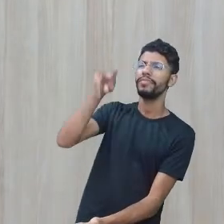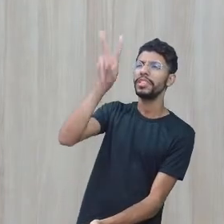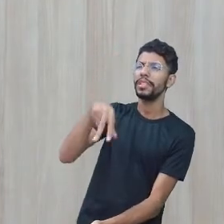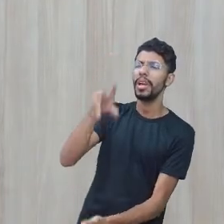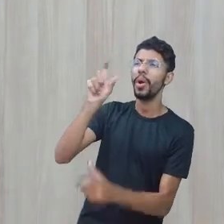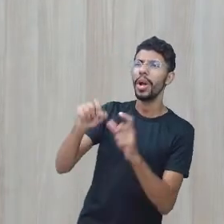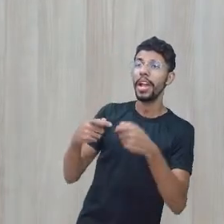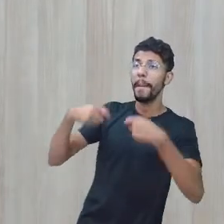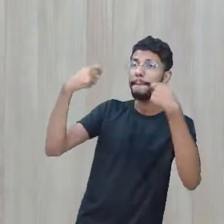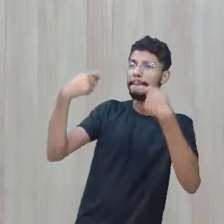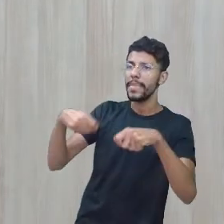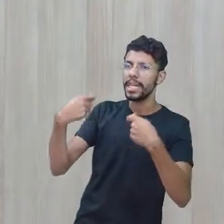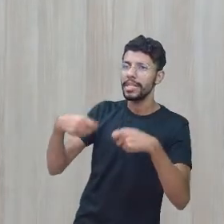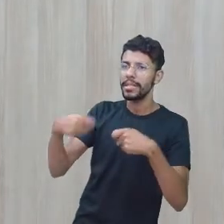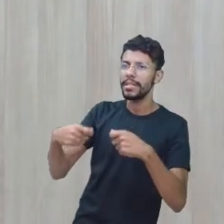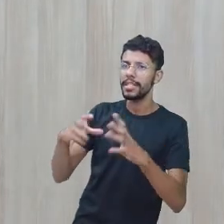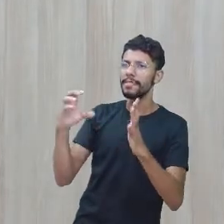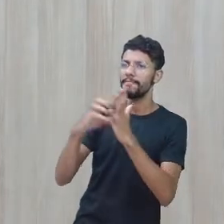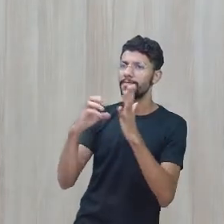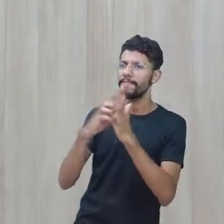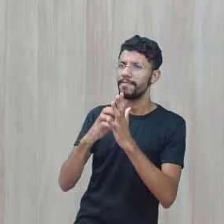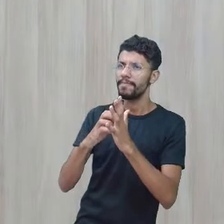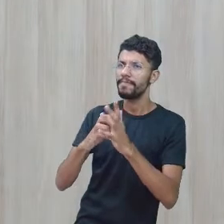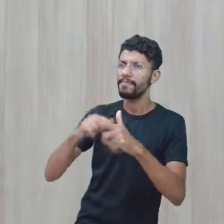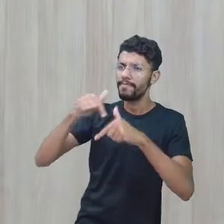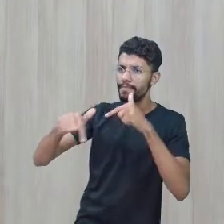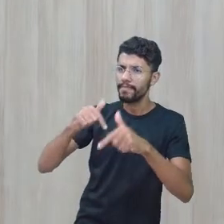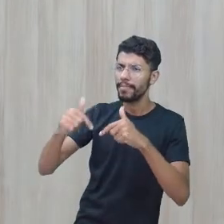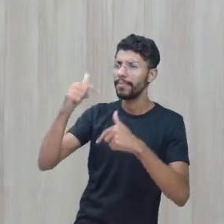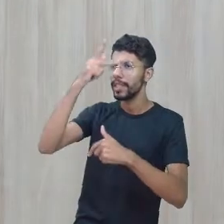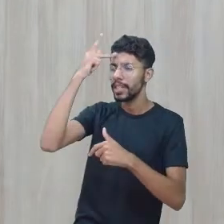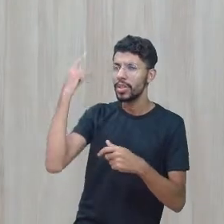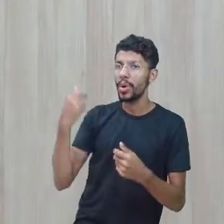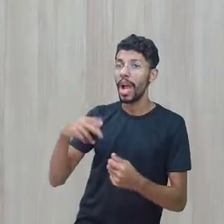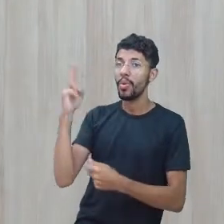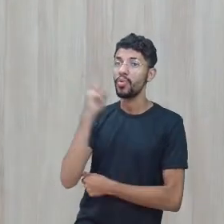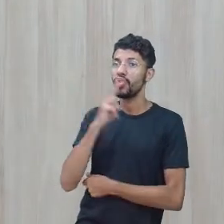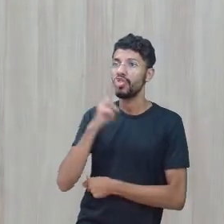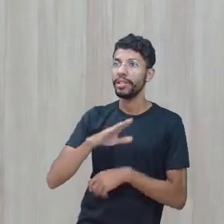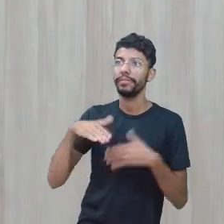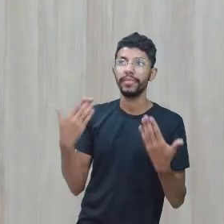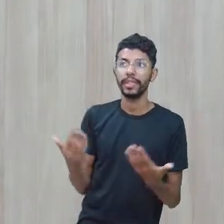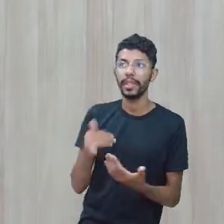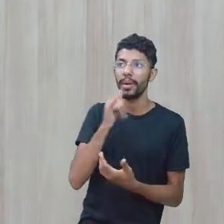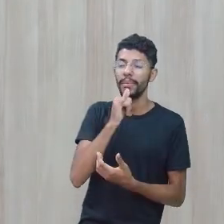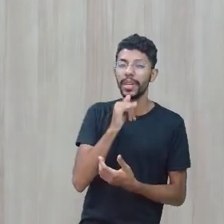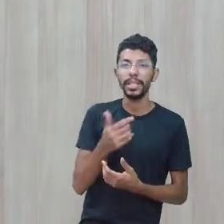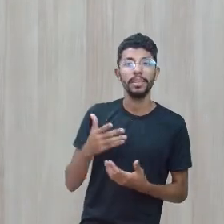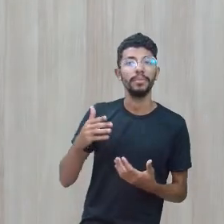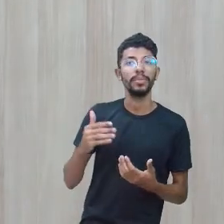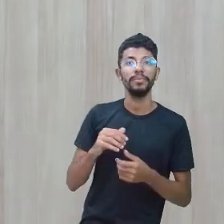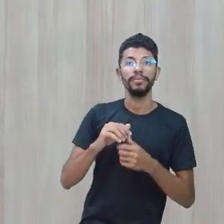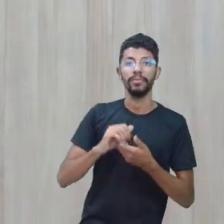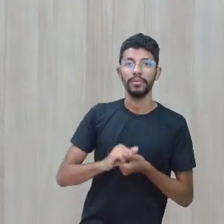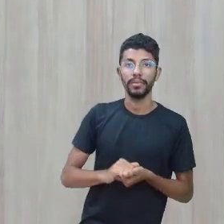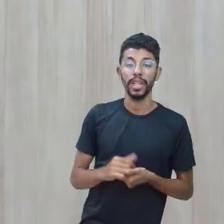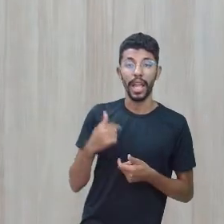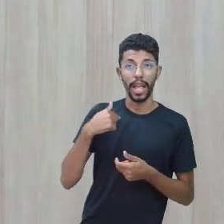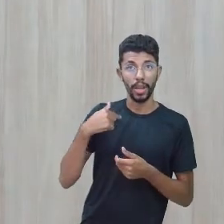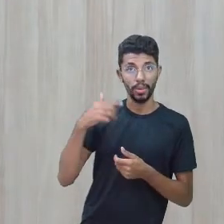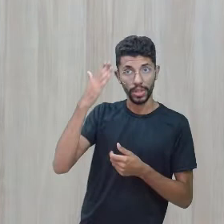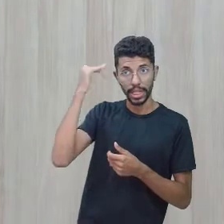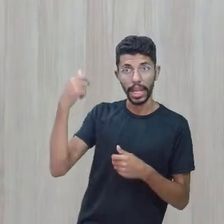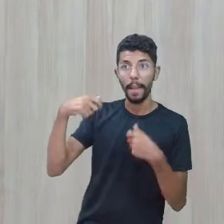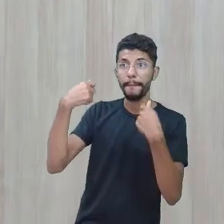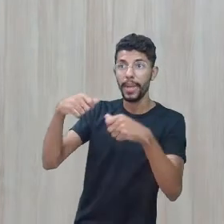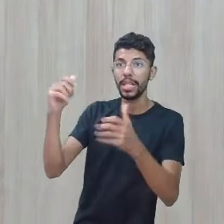Eu sei que tem uma ação ali, eu sei que tem uma pessoa precisando de algo, mas eu não sei quem é. Então, esse sujeito é um